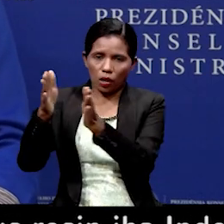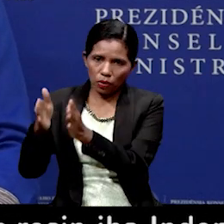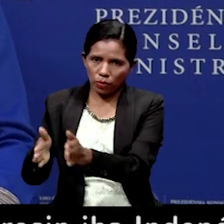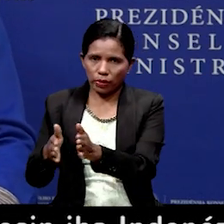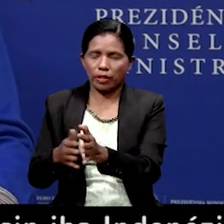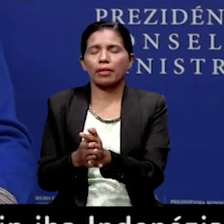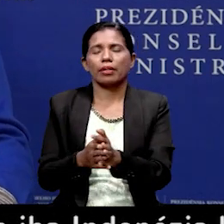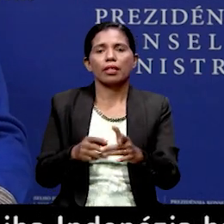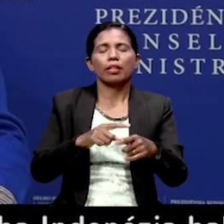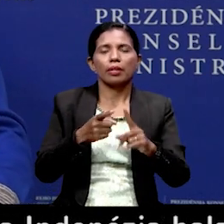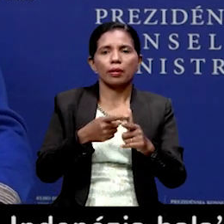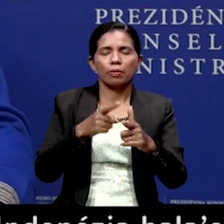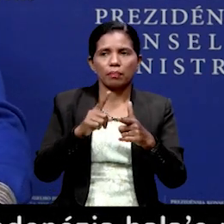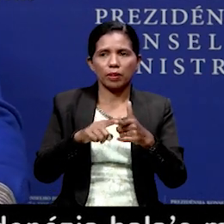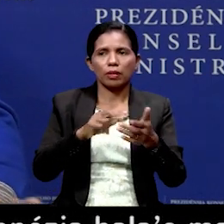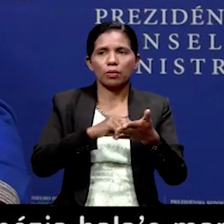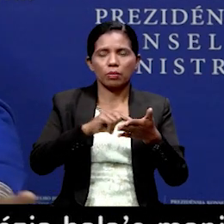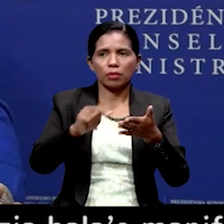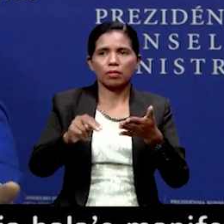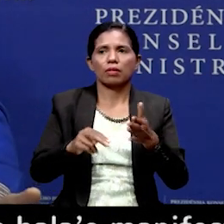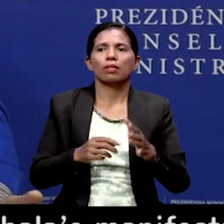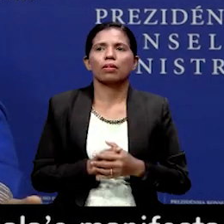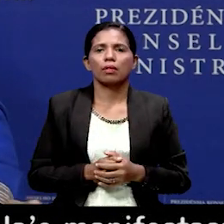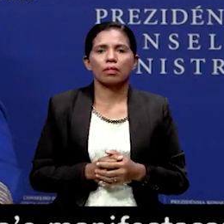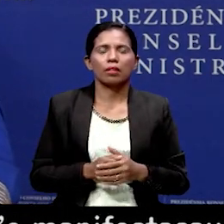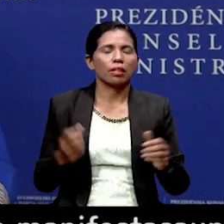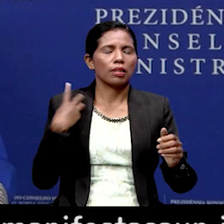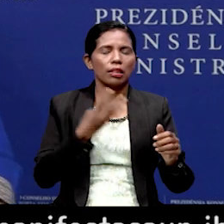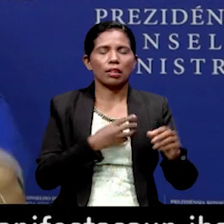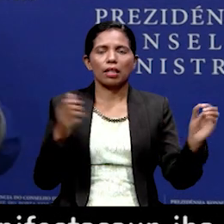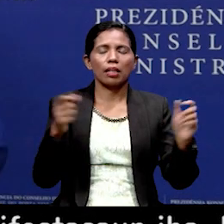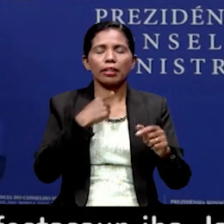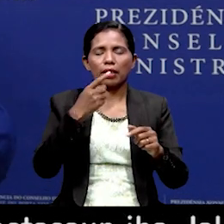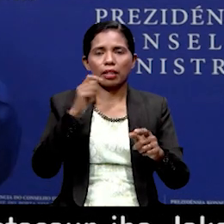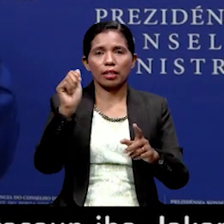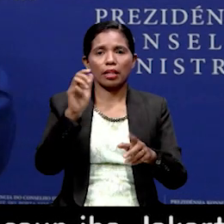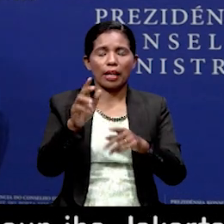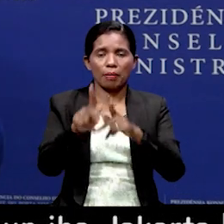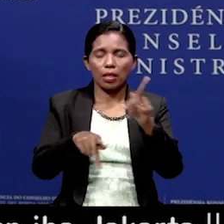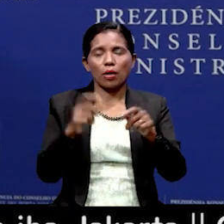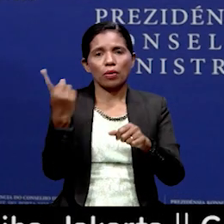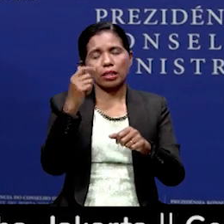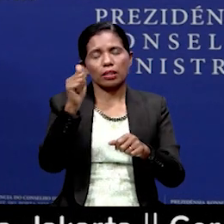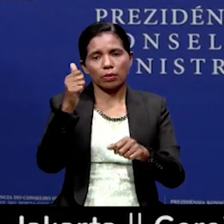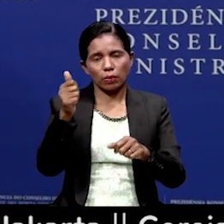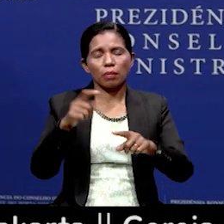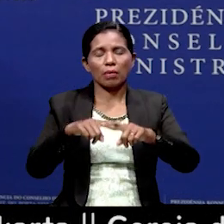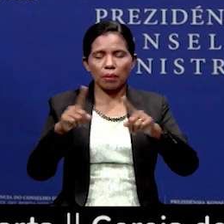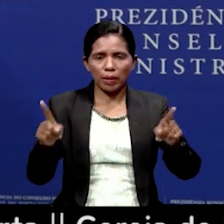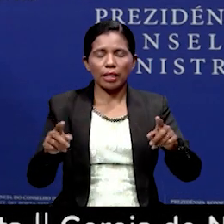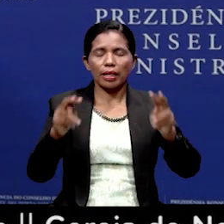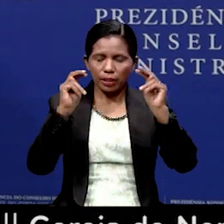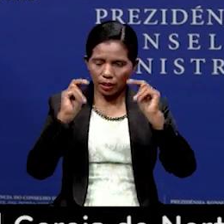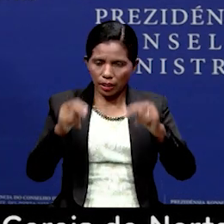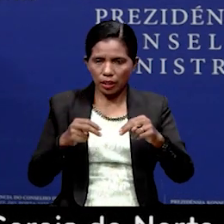que tem 10 pessoas né e tá sai lá tem 10 pessoas mas bem tem que cumprir